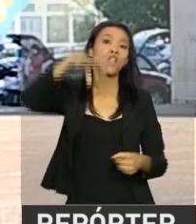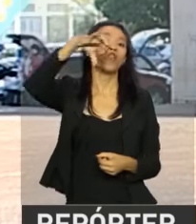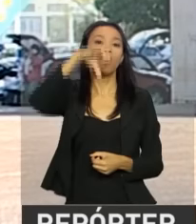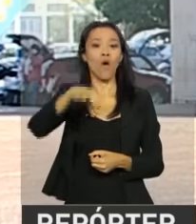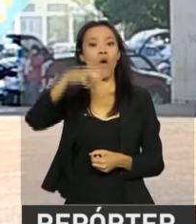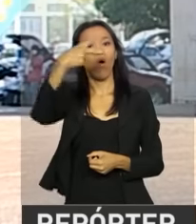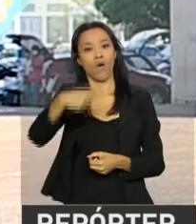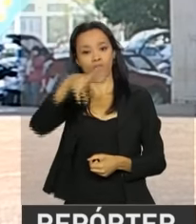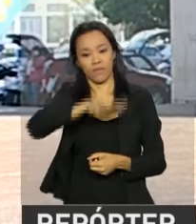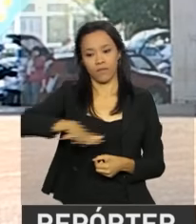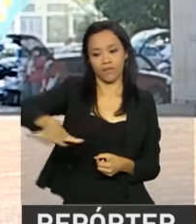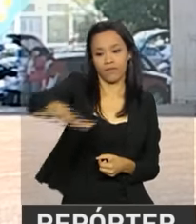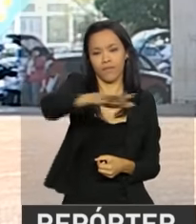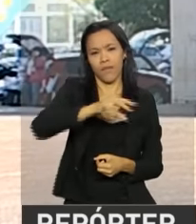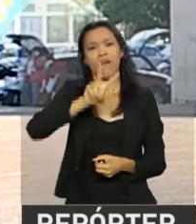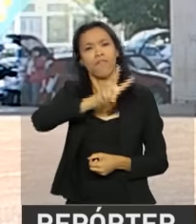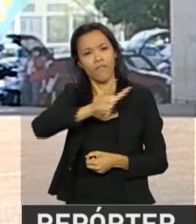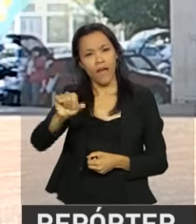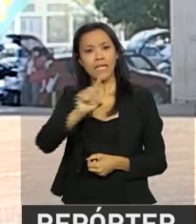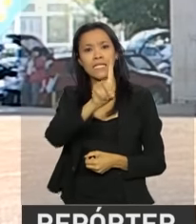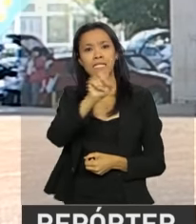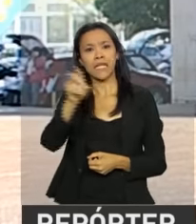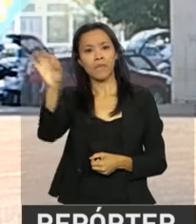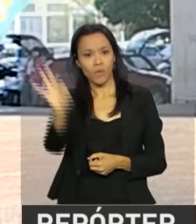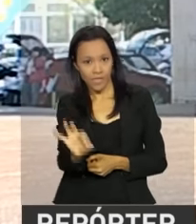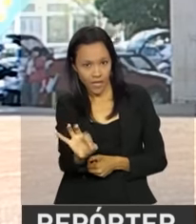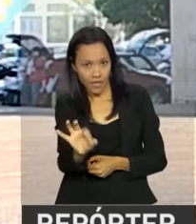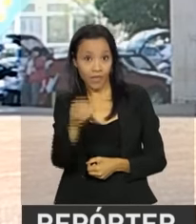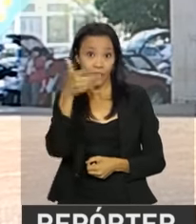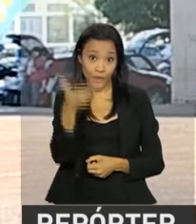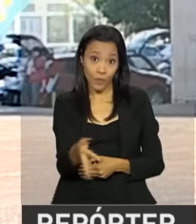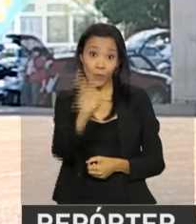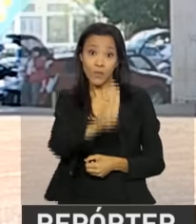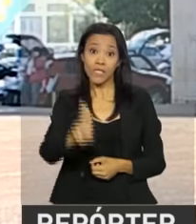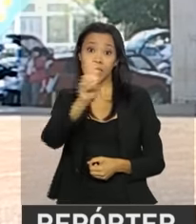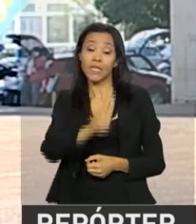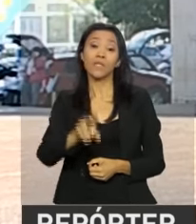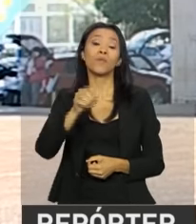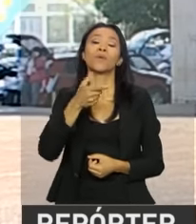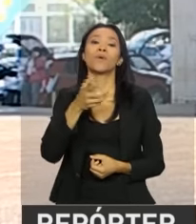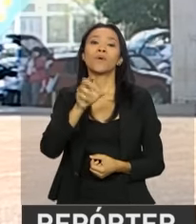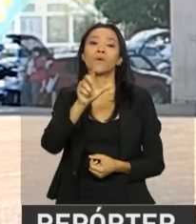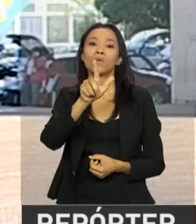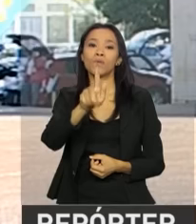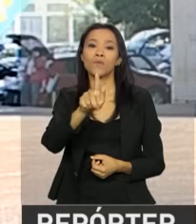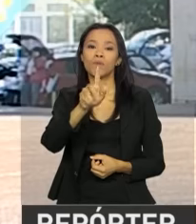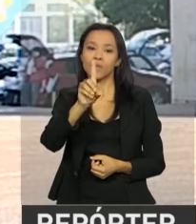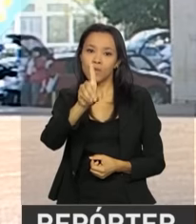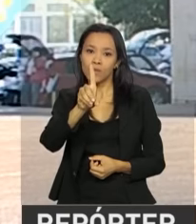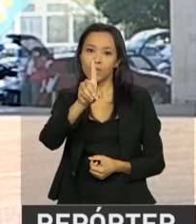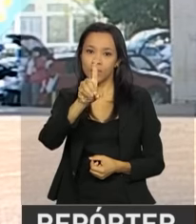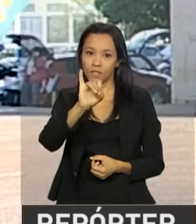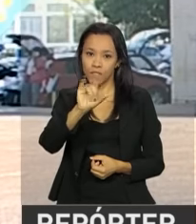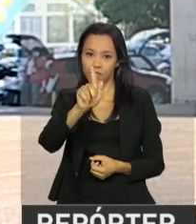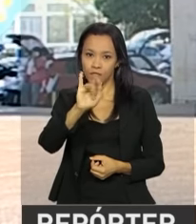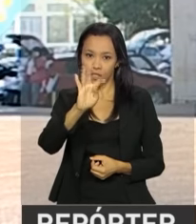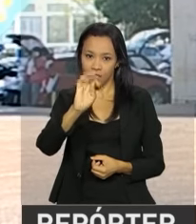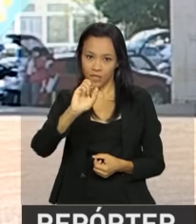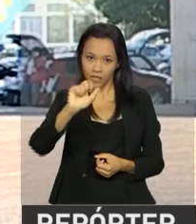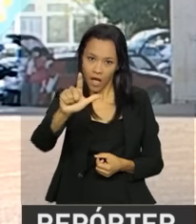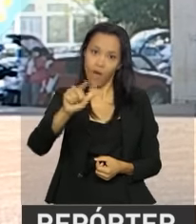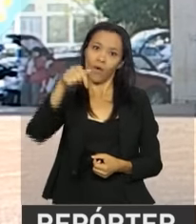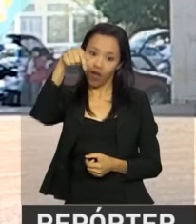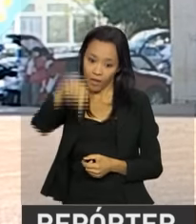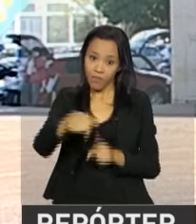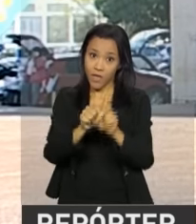entorno vão contar com 100% do sinal digital a partir de outubro. Isso significa que o